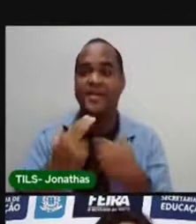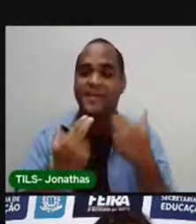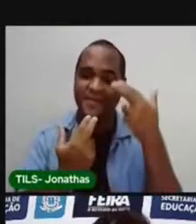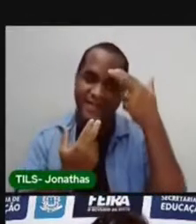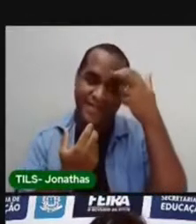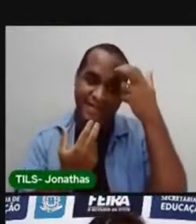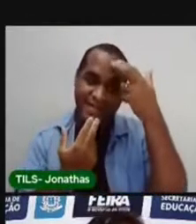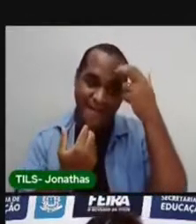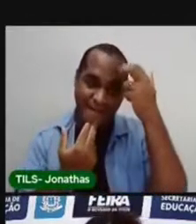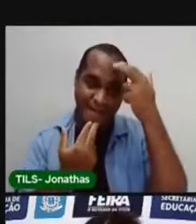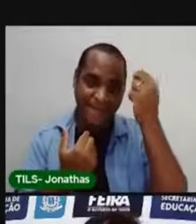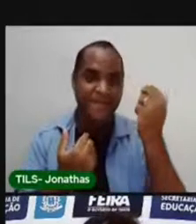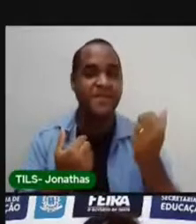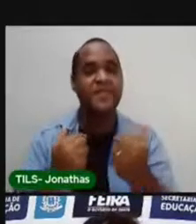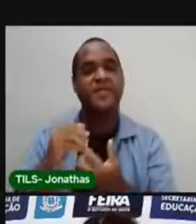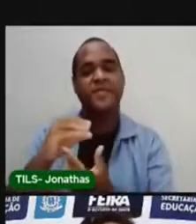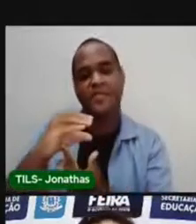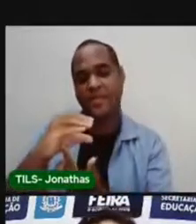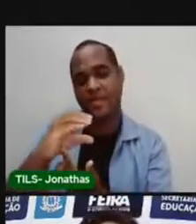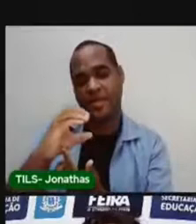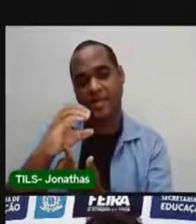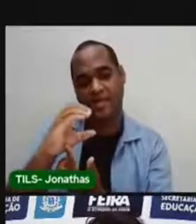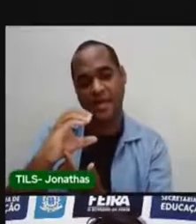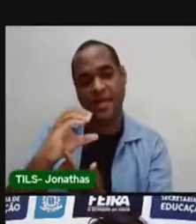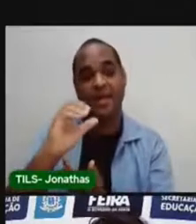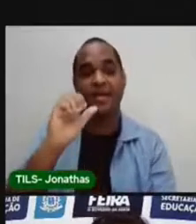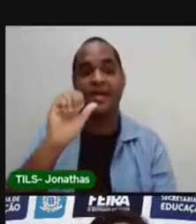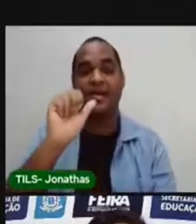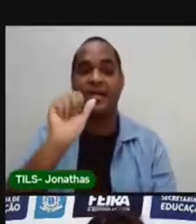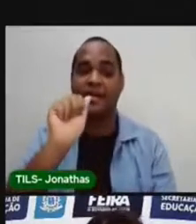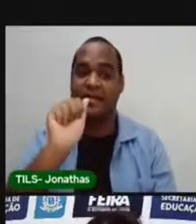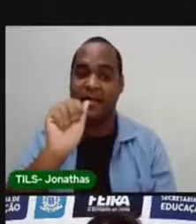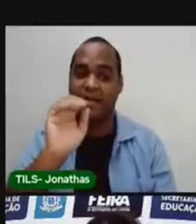Cabrita. Vamos falar a palavra cabrita?